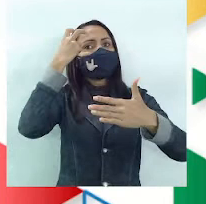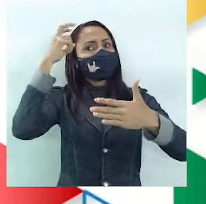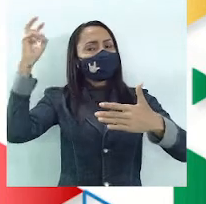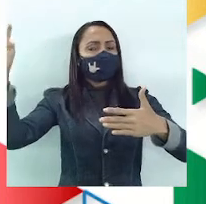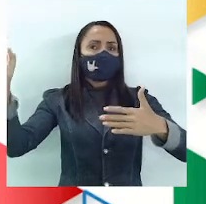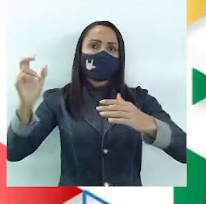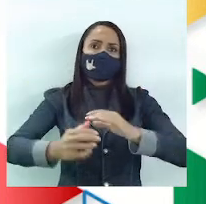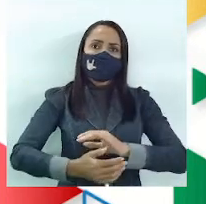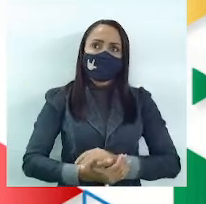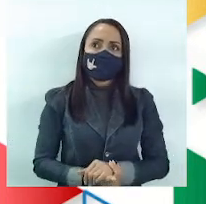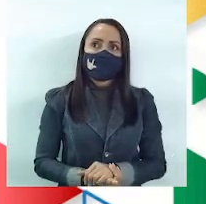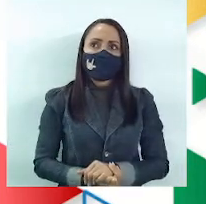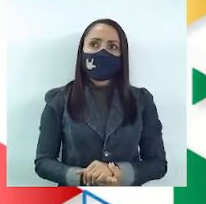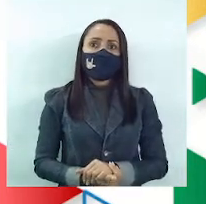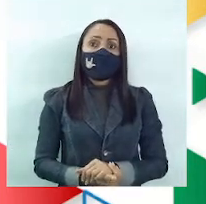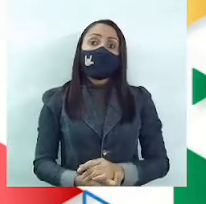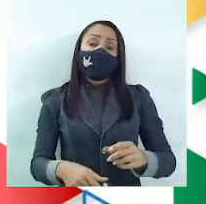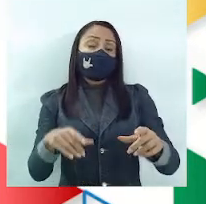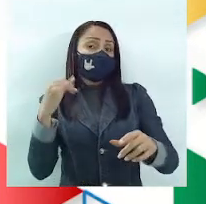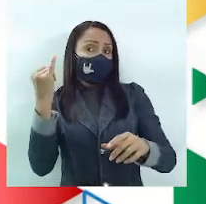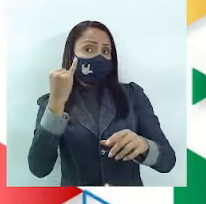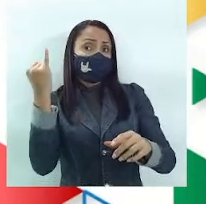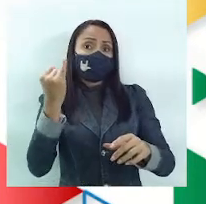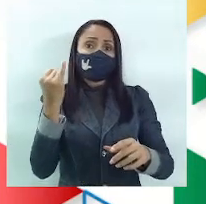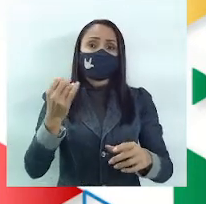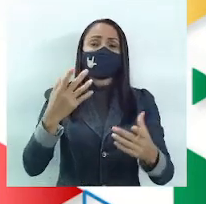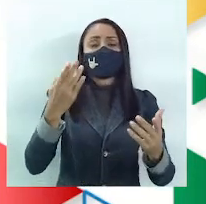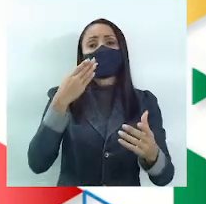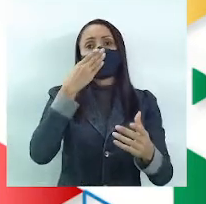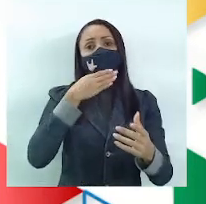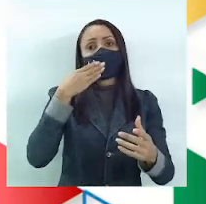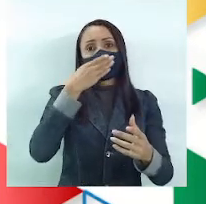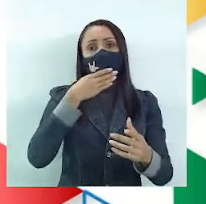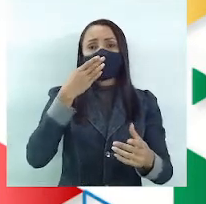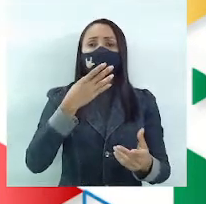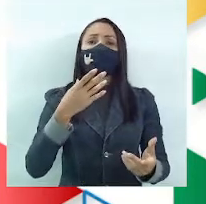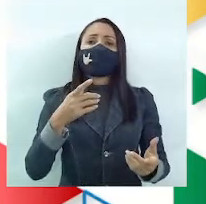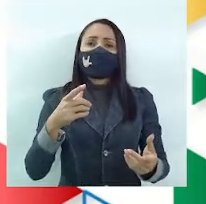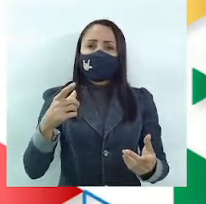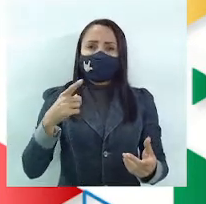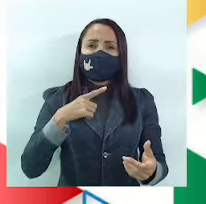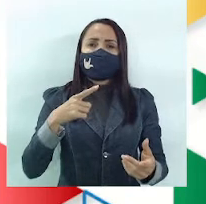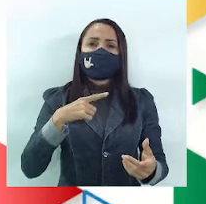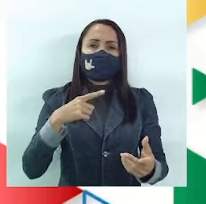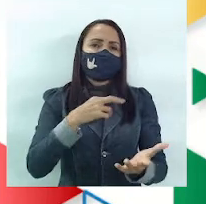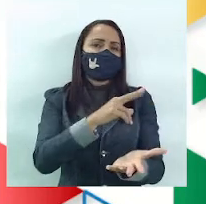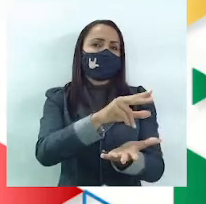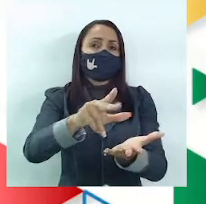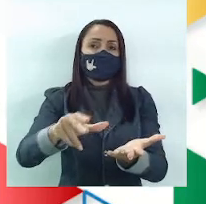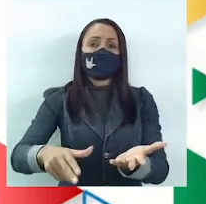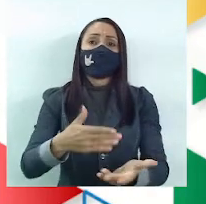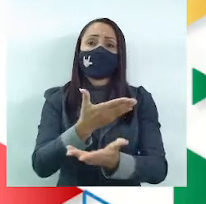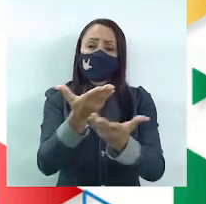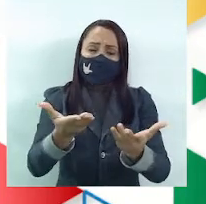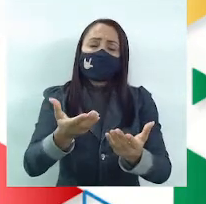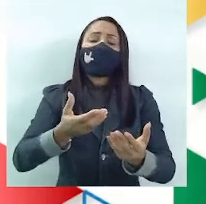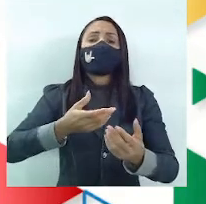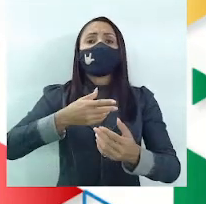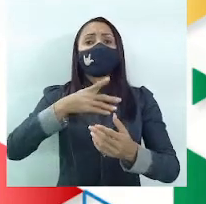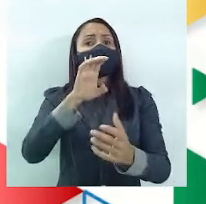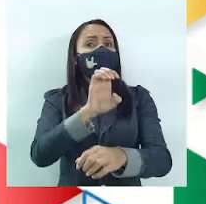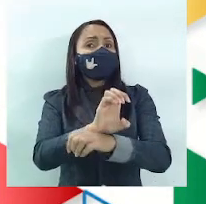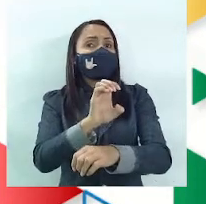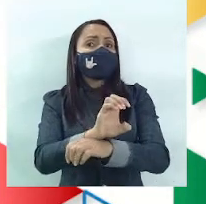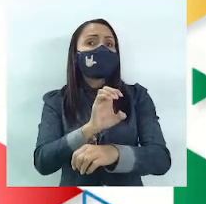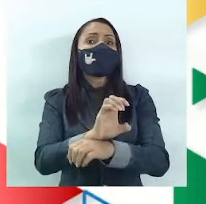canavieira. E é importante salientar sempre que o açúcar produziu riquezas, não é isso? Por isso que Pernambuco, como o senhor falou, foi um estado